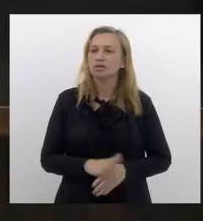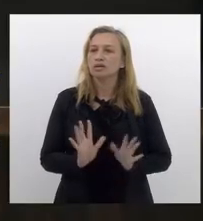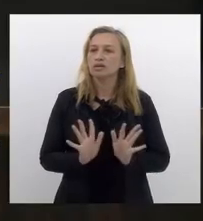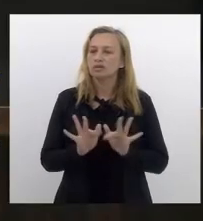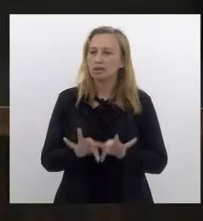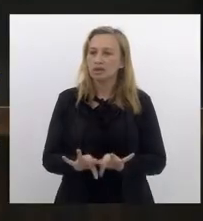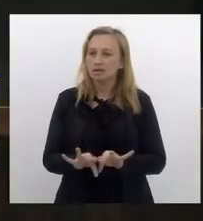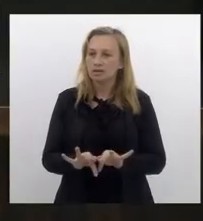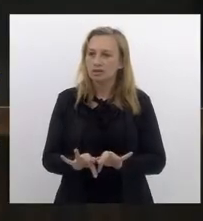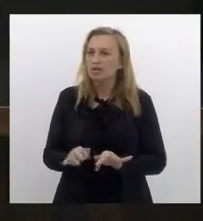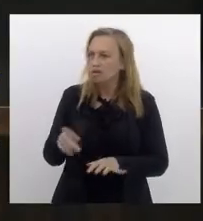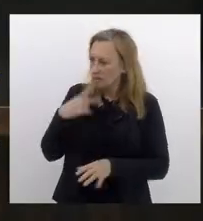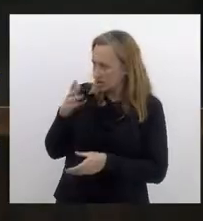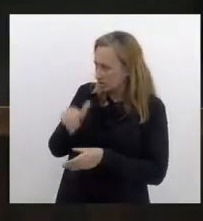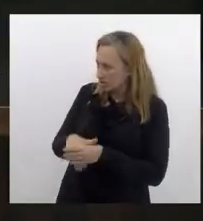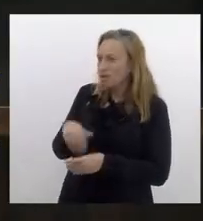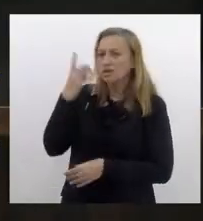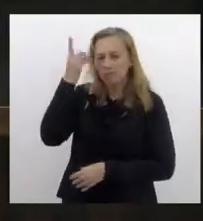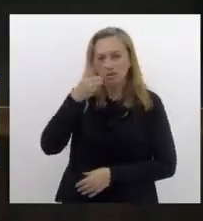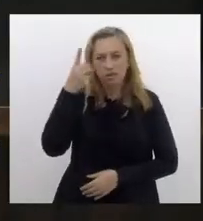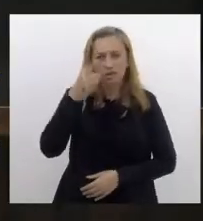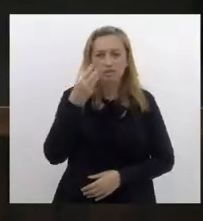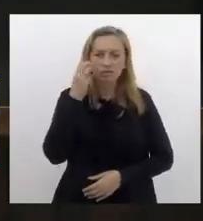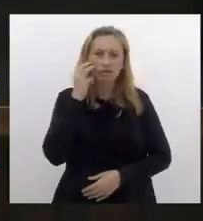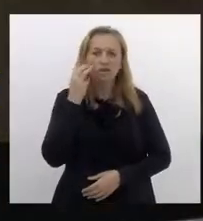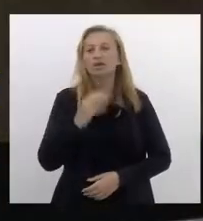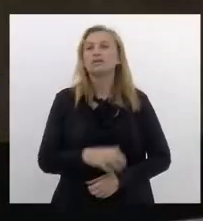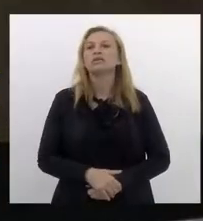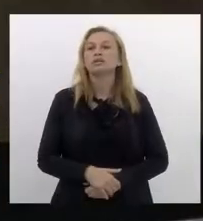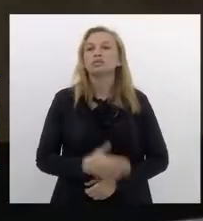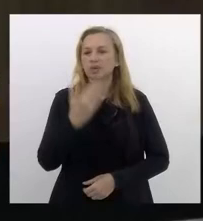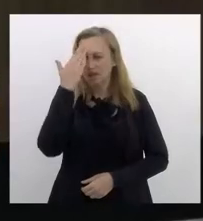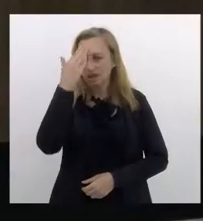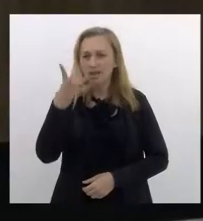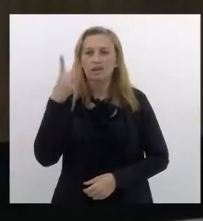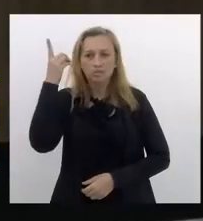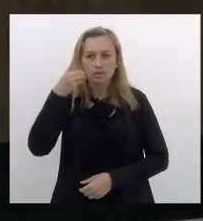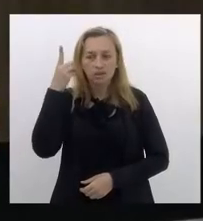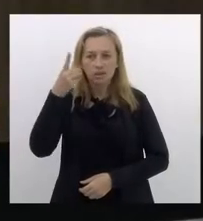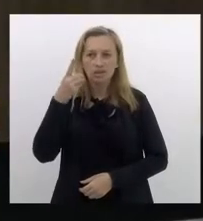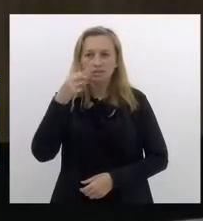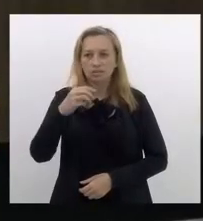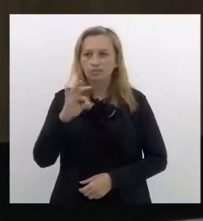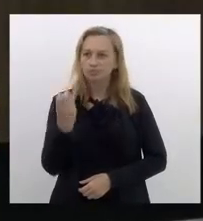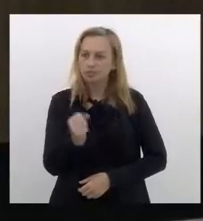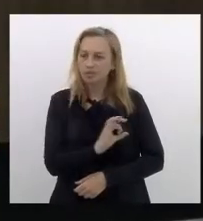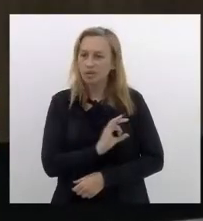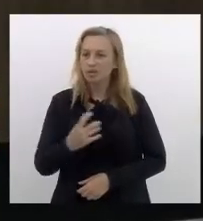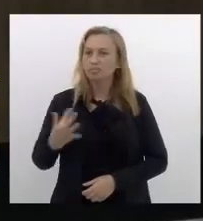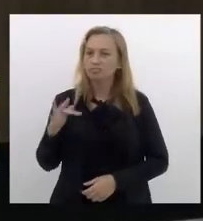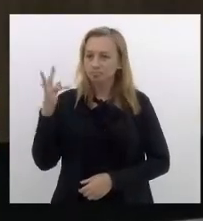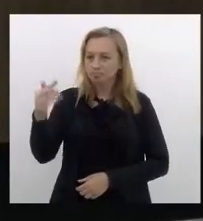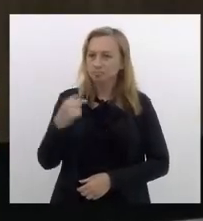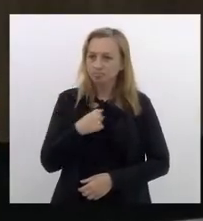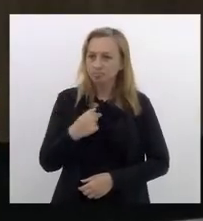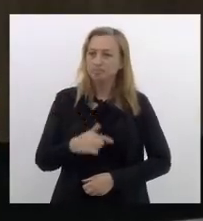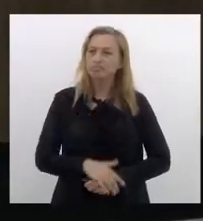Encerrado. A declaração de voto, deputado Valdeir Carneiro. Obrigado, deputada Marta Rocha. Eu serei breve,